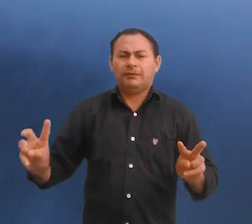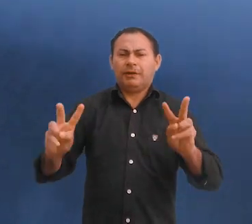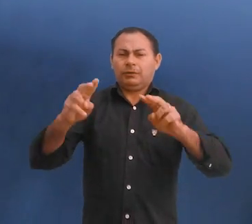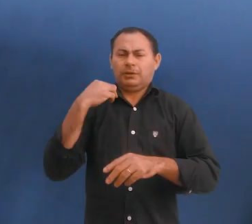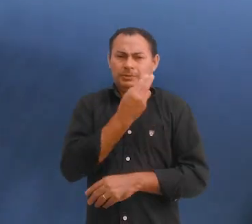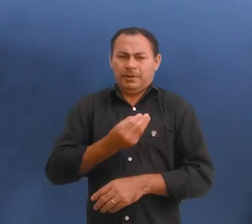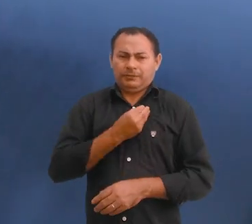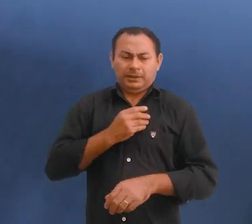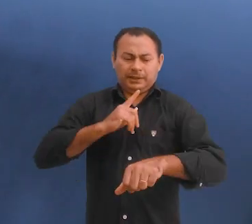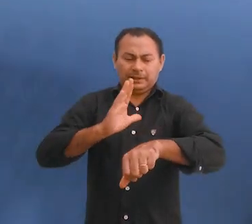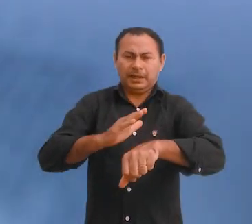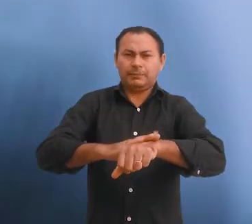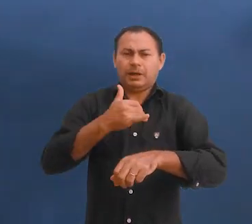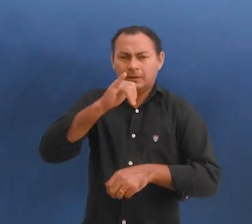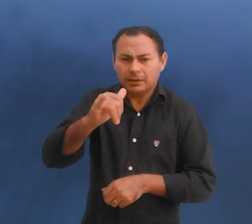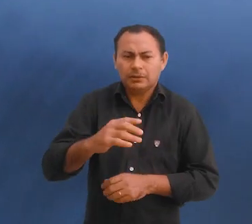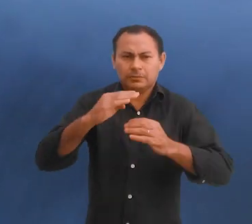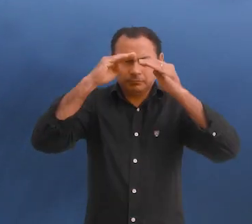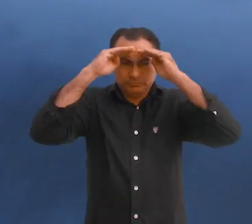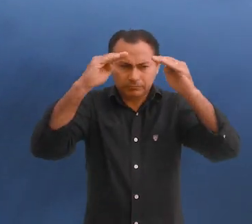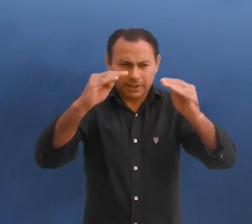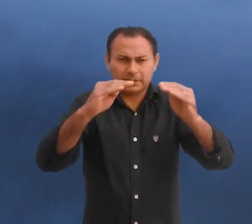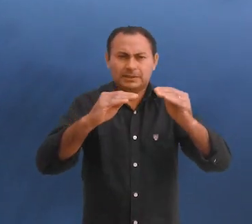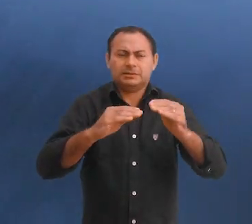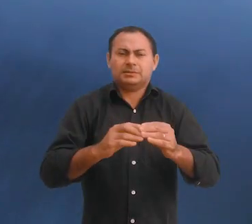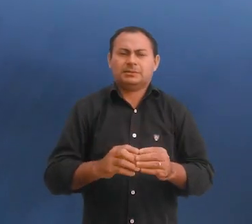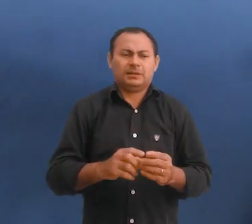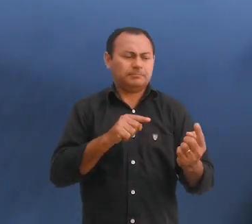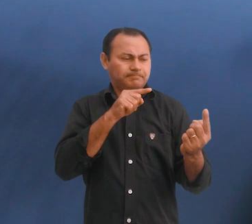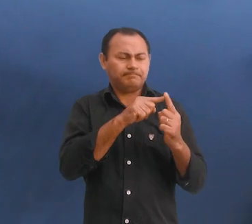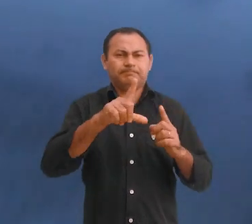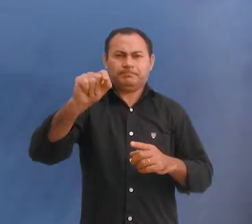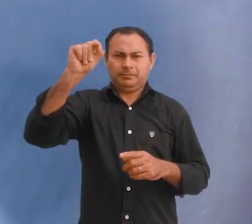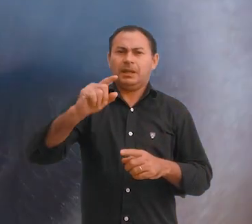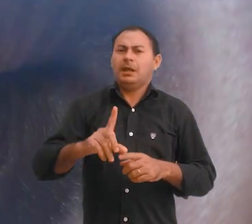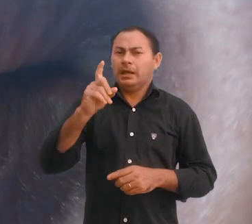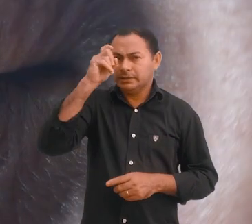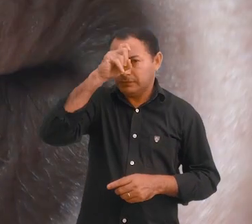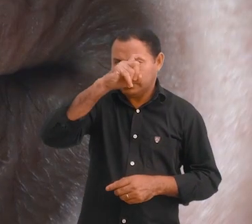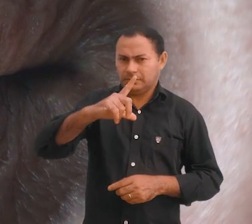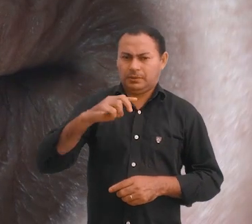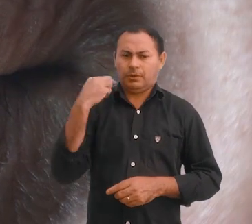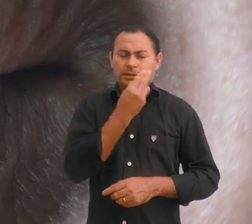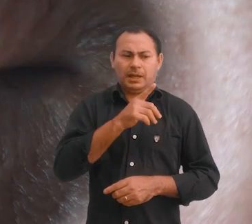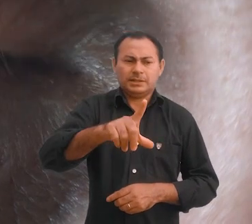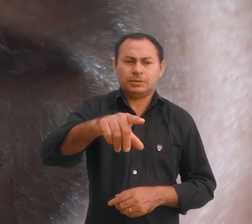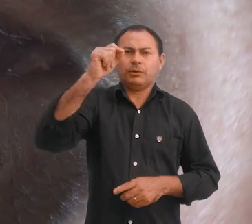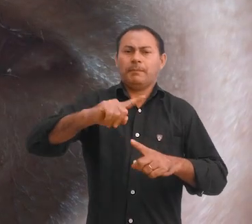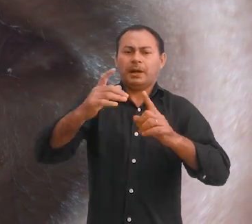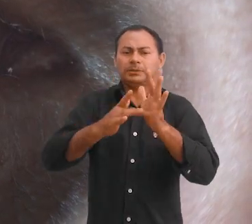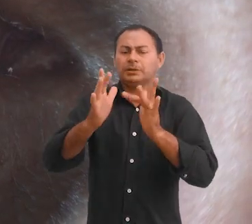para nossas vidas e dedicar nosso tempo e energia no cumprimento delas. Pode ser difícil para nós mantermos